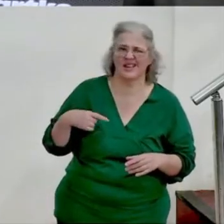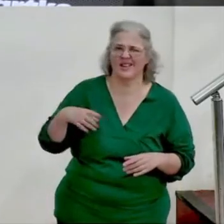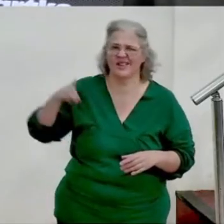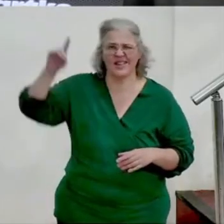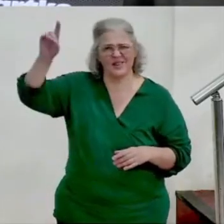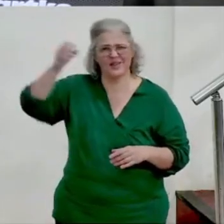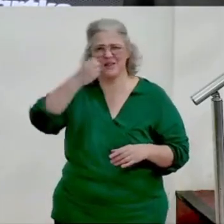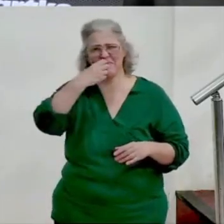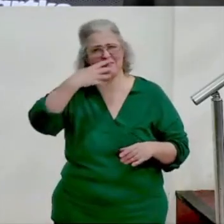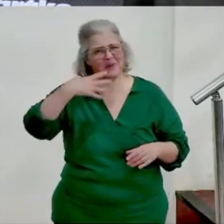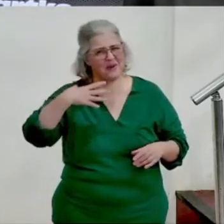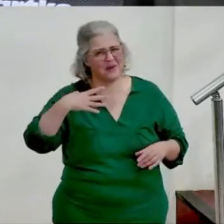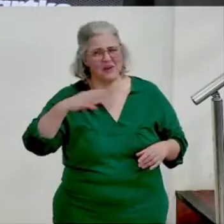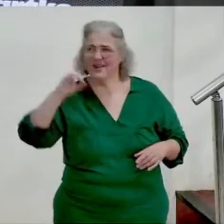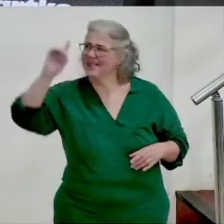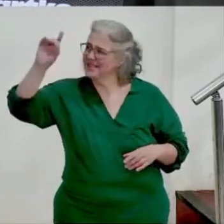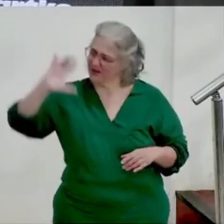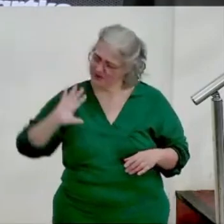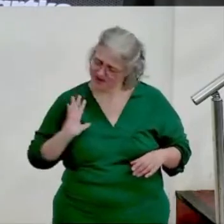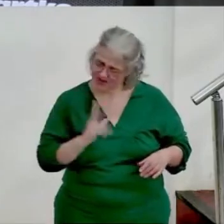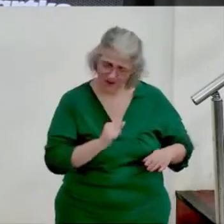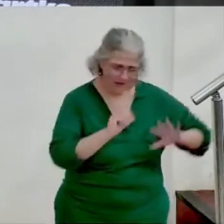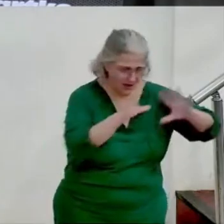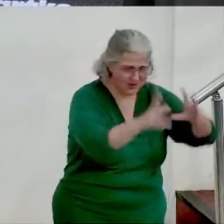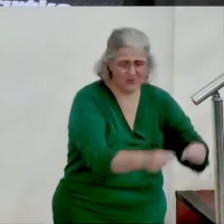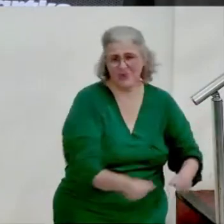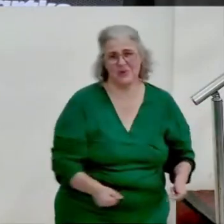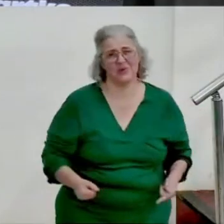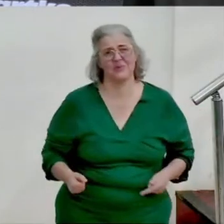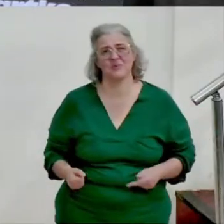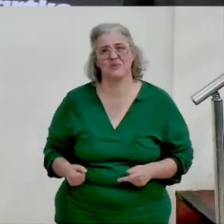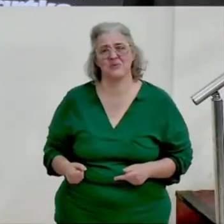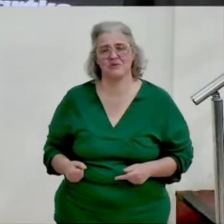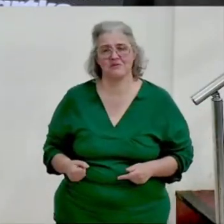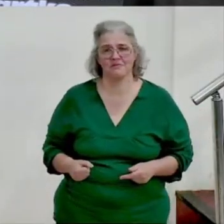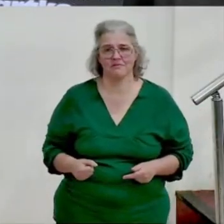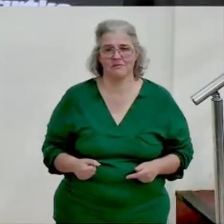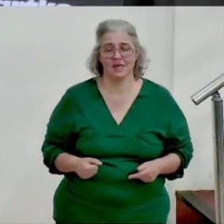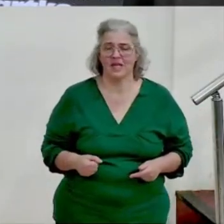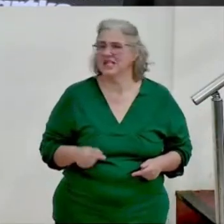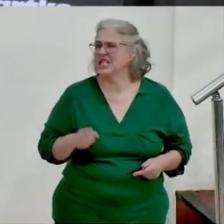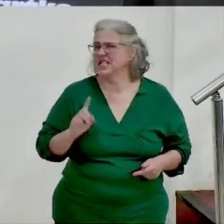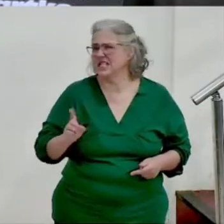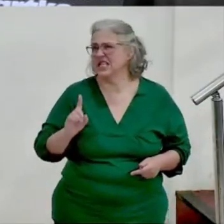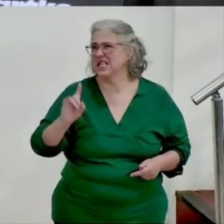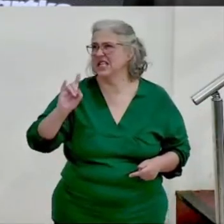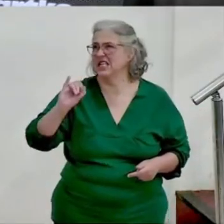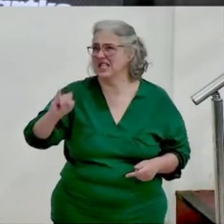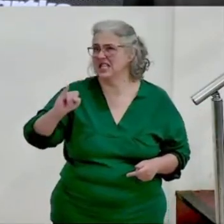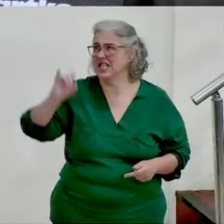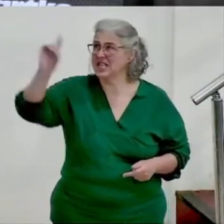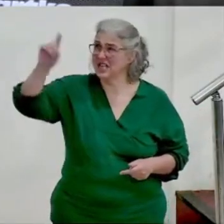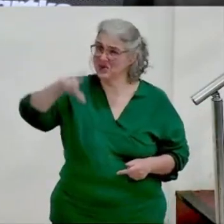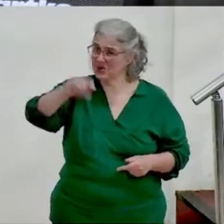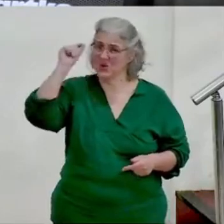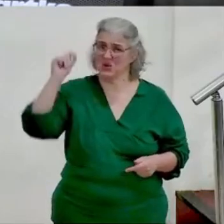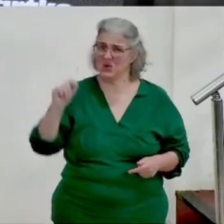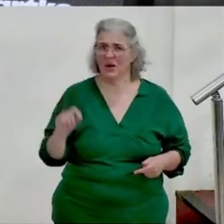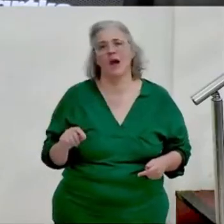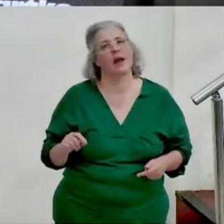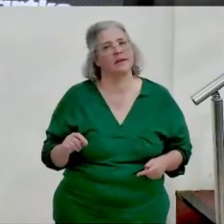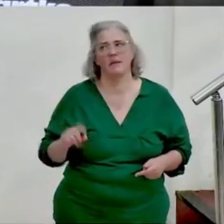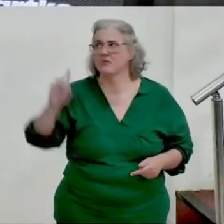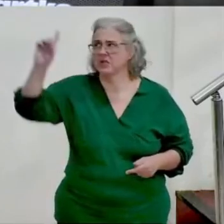condená-la eternamente. Deus seria injusto se fizesse isso. Deus é amor. Deus não pode fazer uma coisa